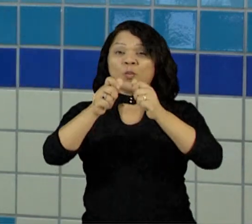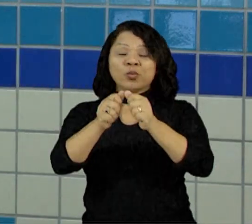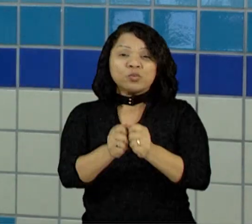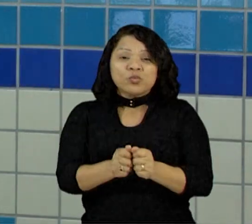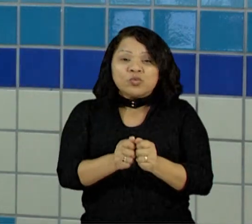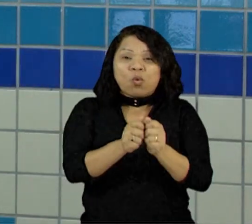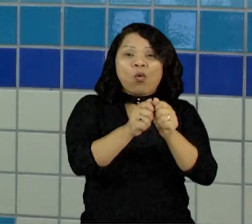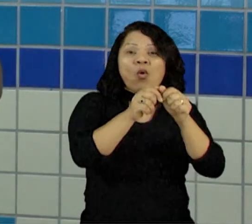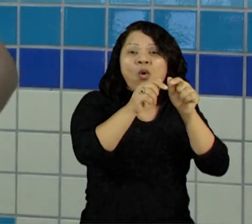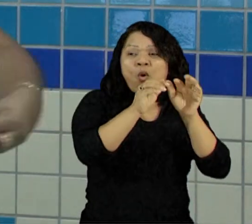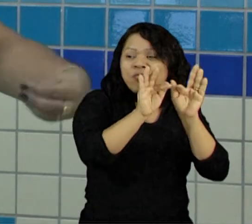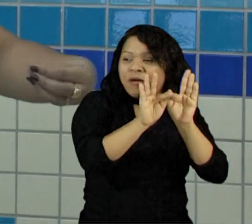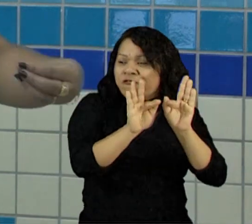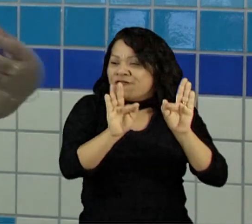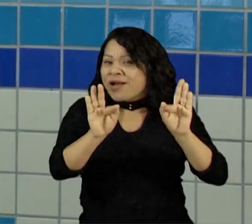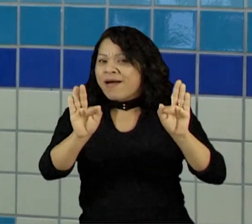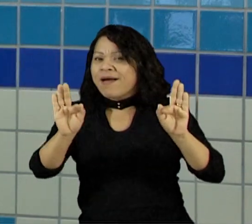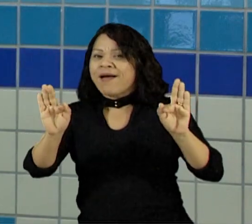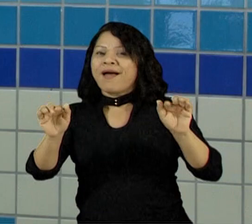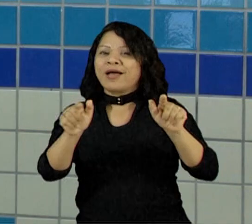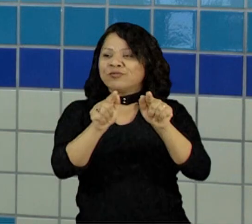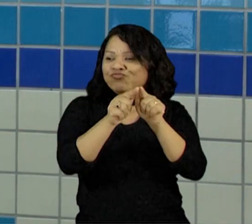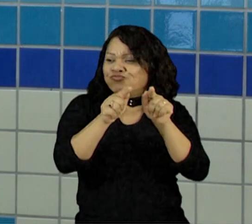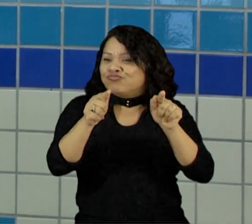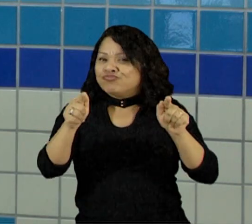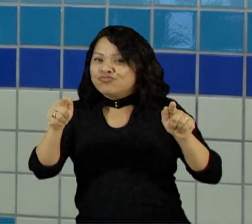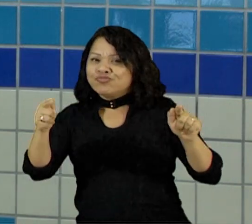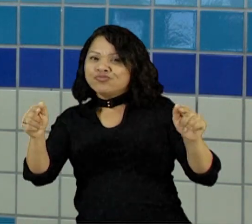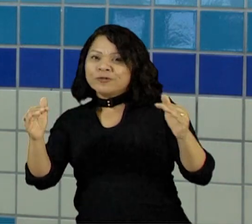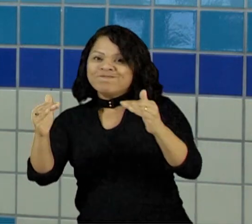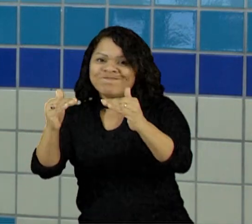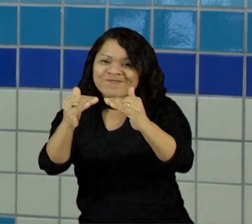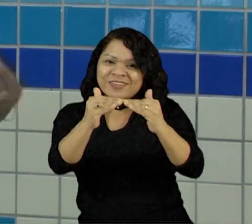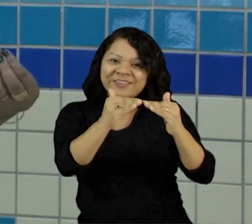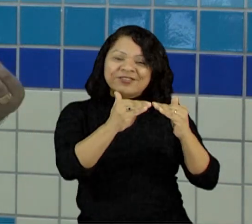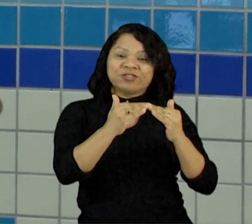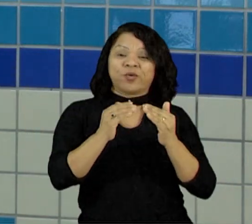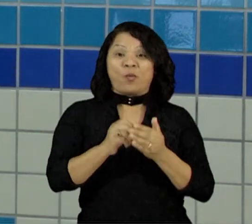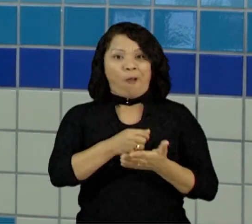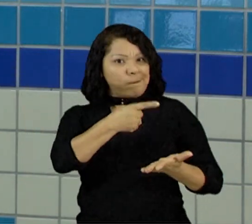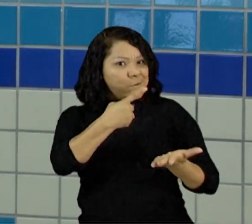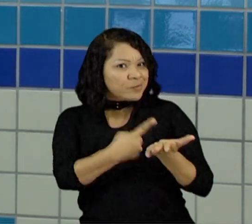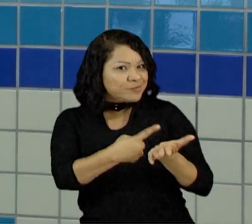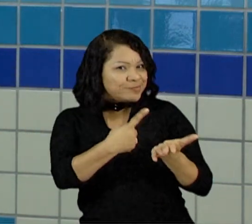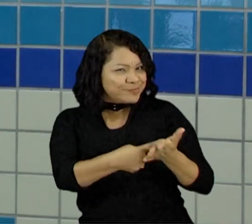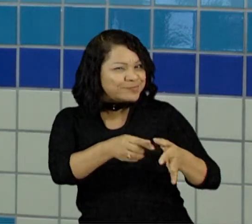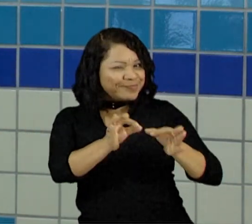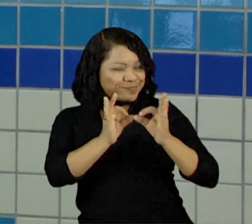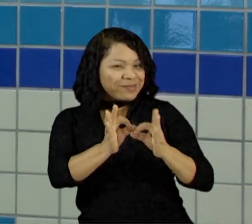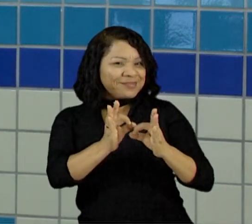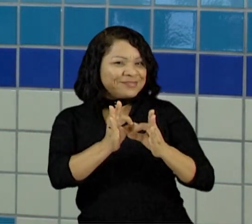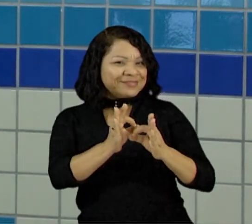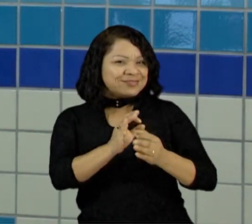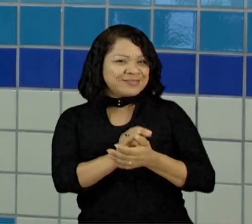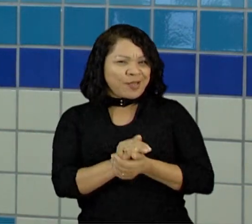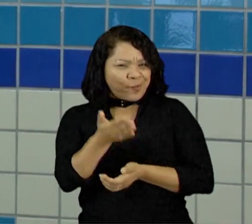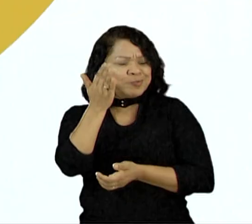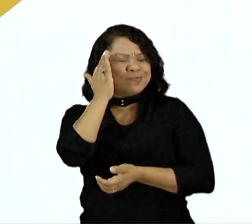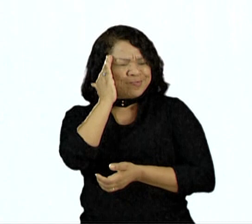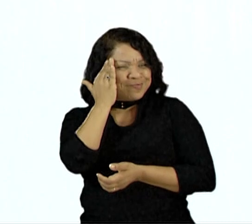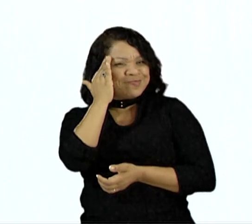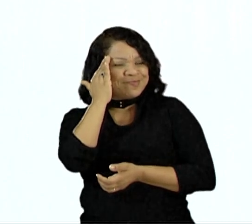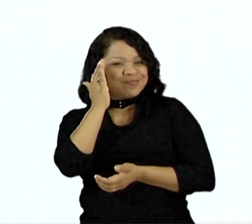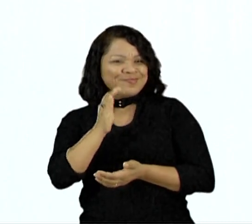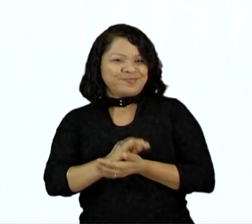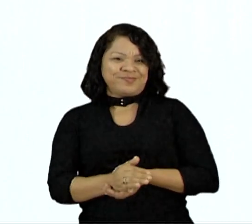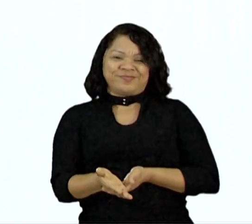está de acordo. Concordância vem de acordo. Certinho? Compreenderam?